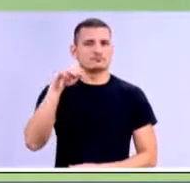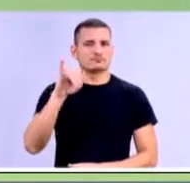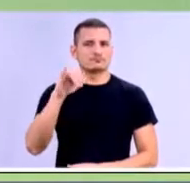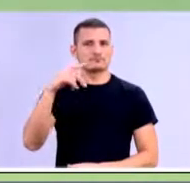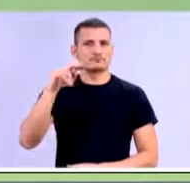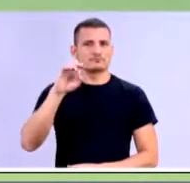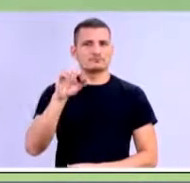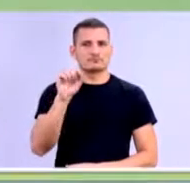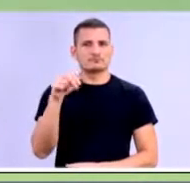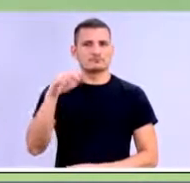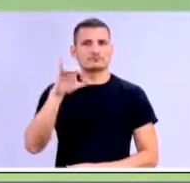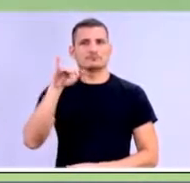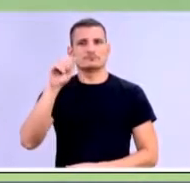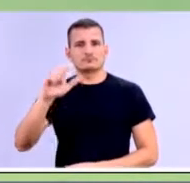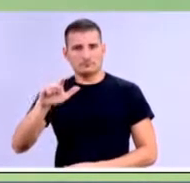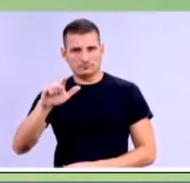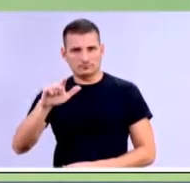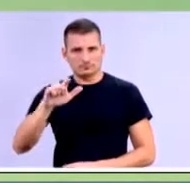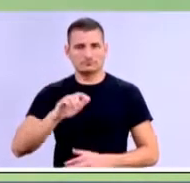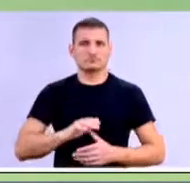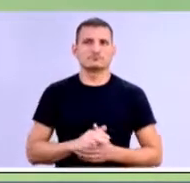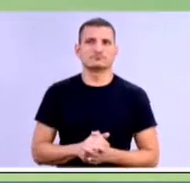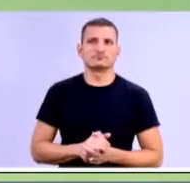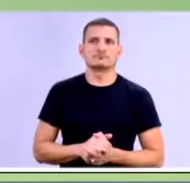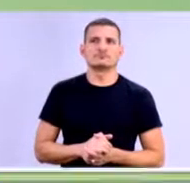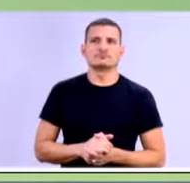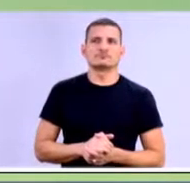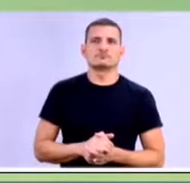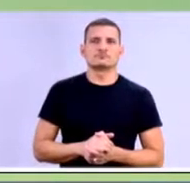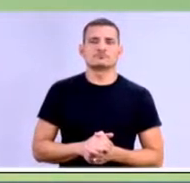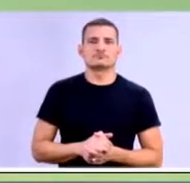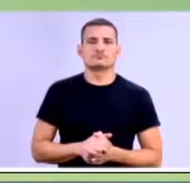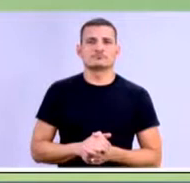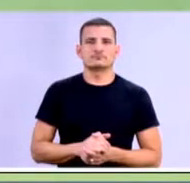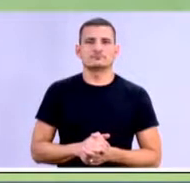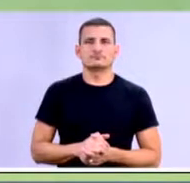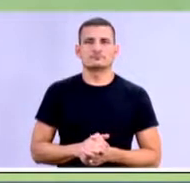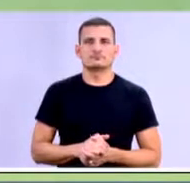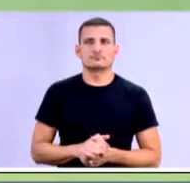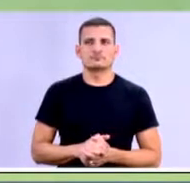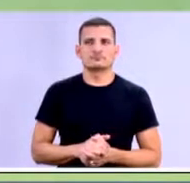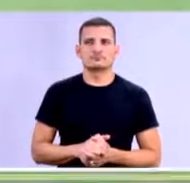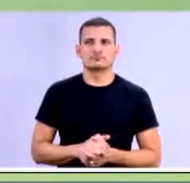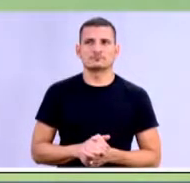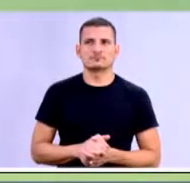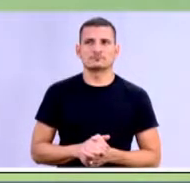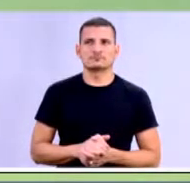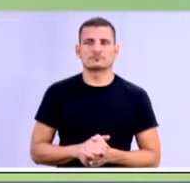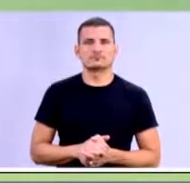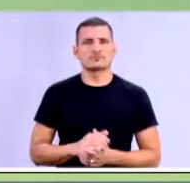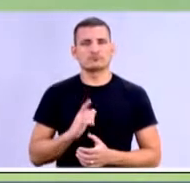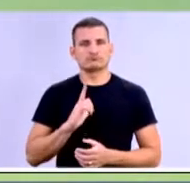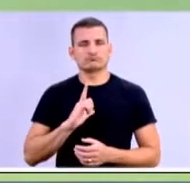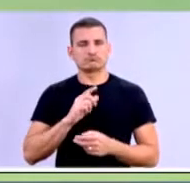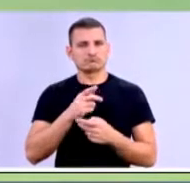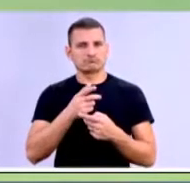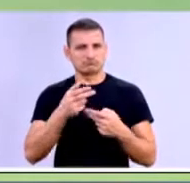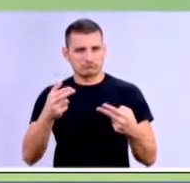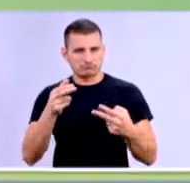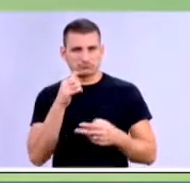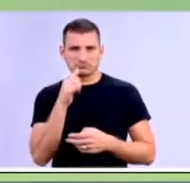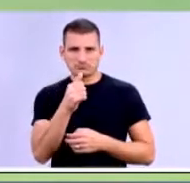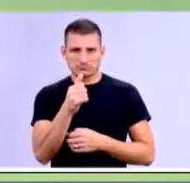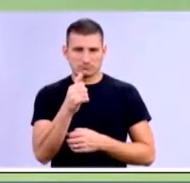realizada pelos meios eletrônicos, olha aqui, é combinada